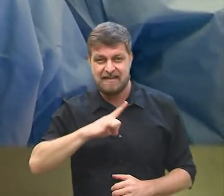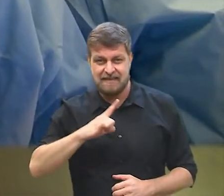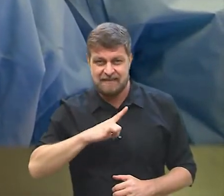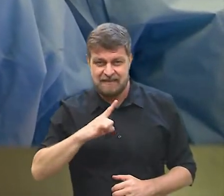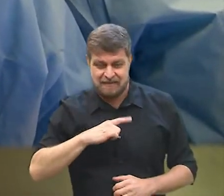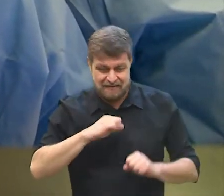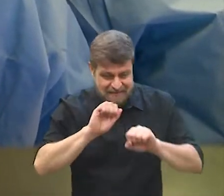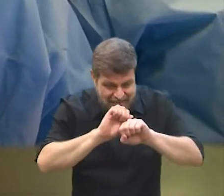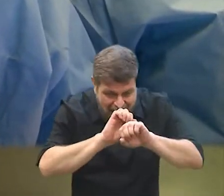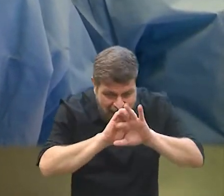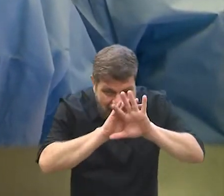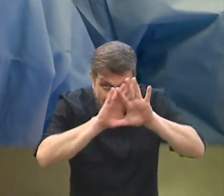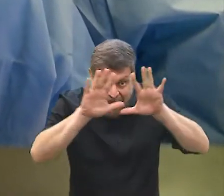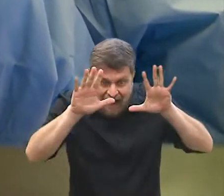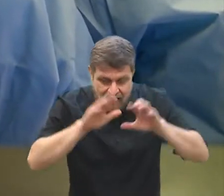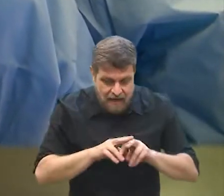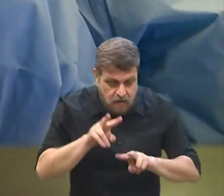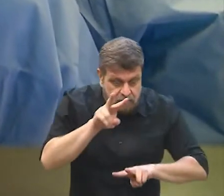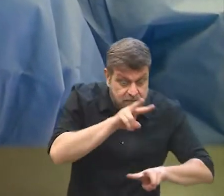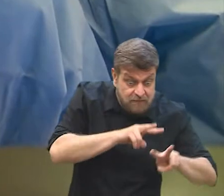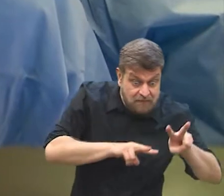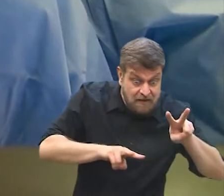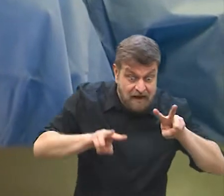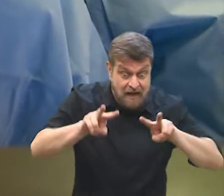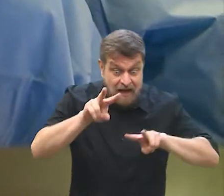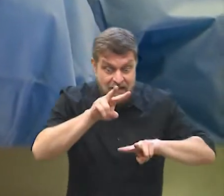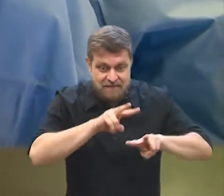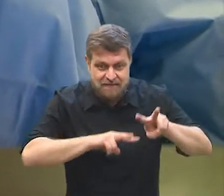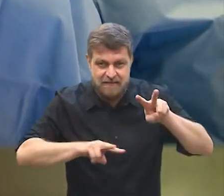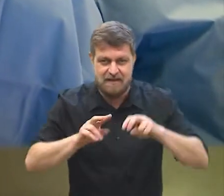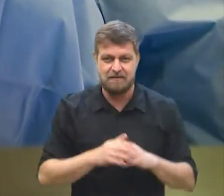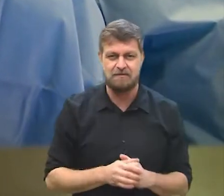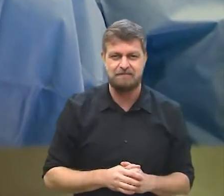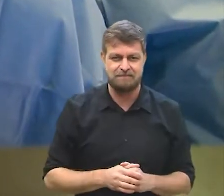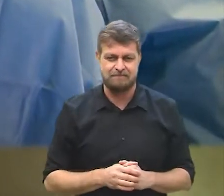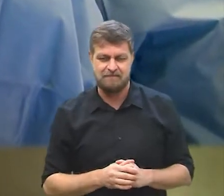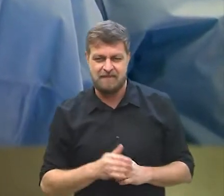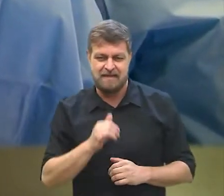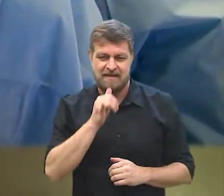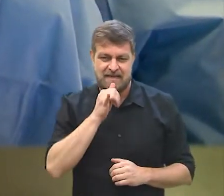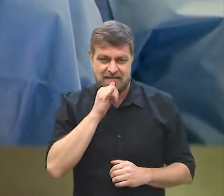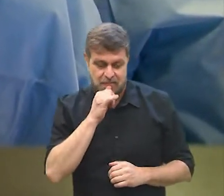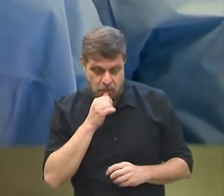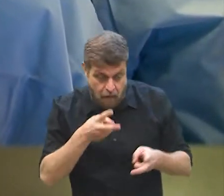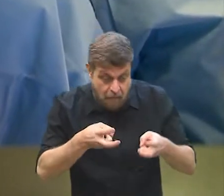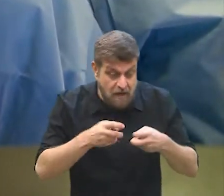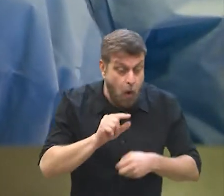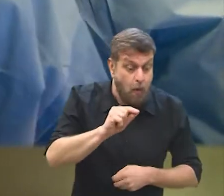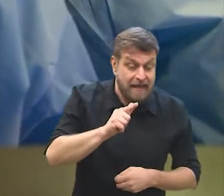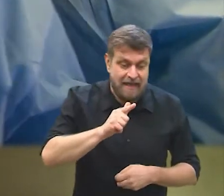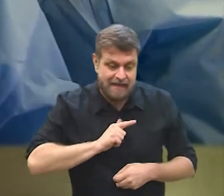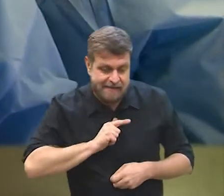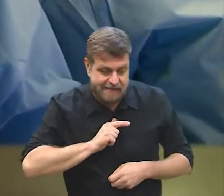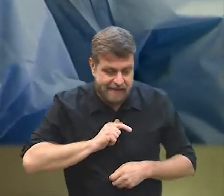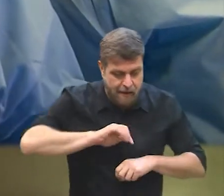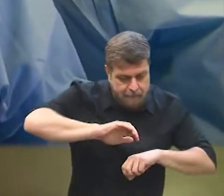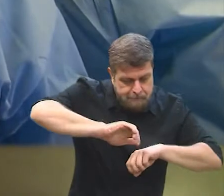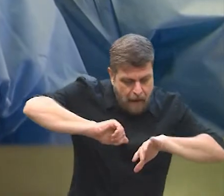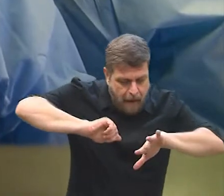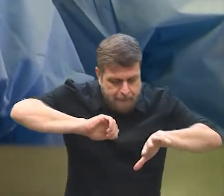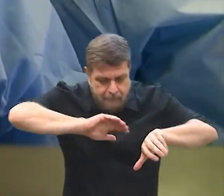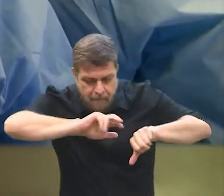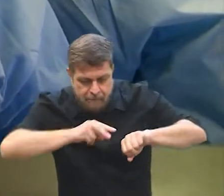definição clara e precisa dos planos. Então, assim, se uma veia está na frente, se um nervo está